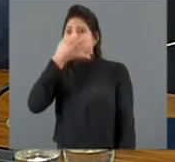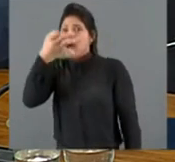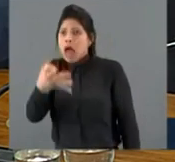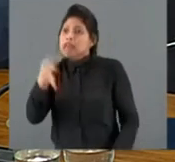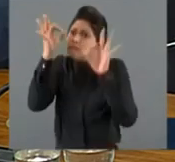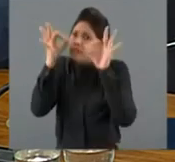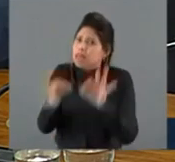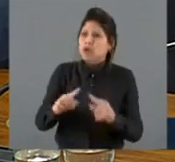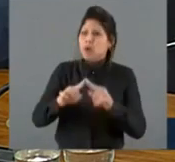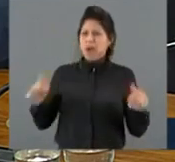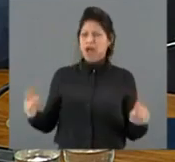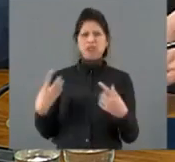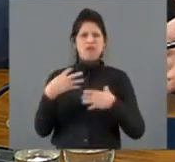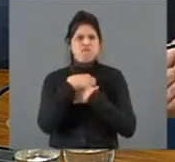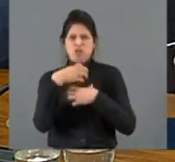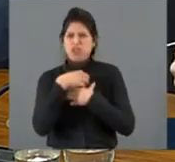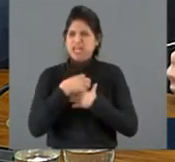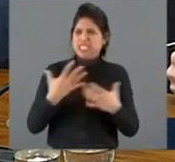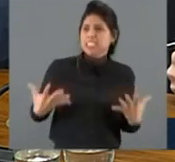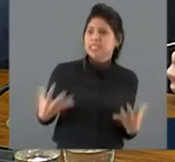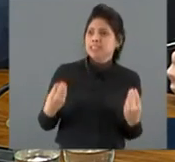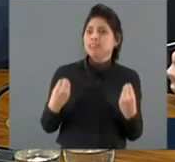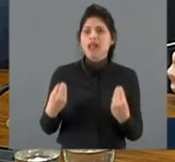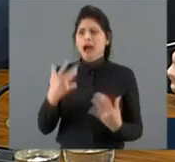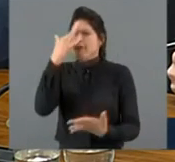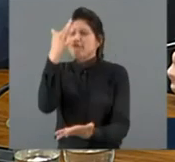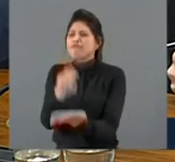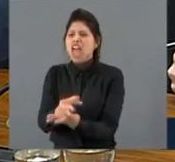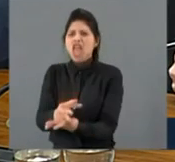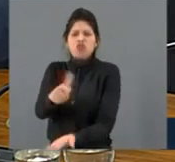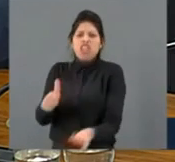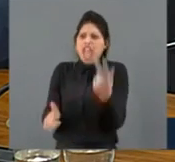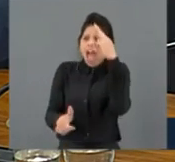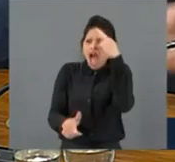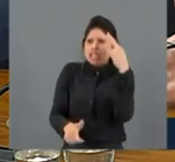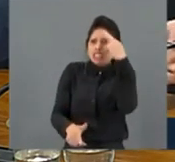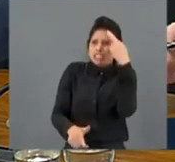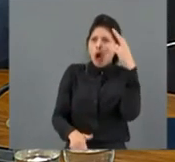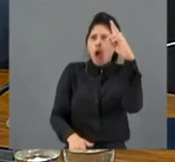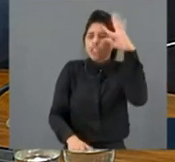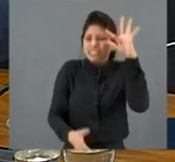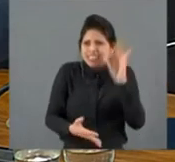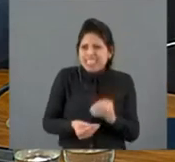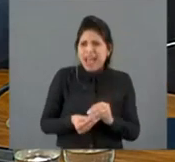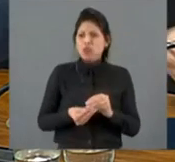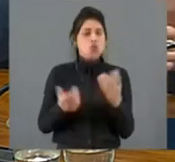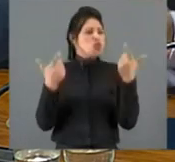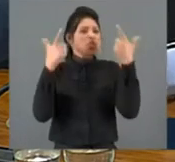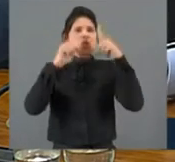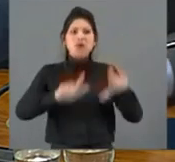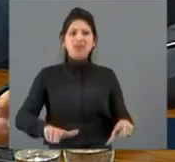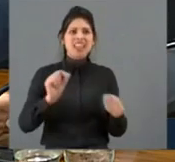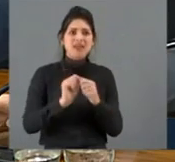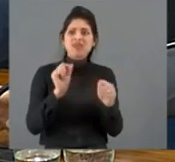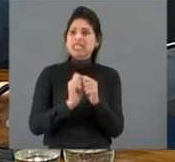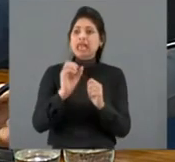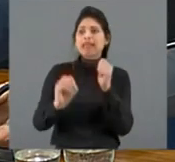tão imbuídas de uma verdadeira fé e não de uma racionalidade, que não conseguem agir